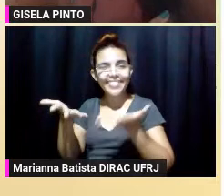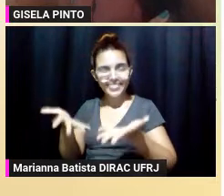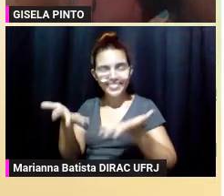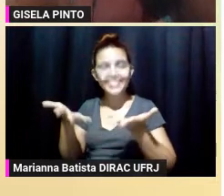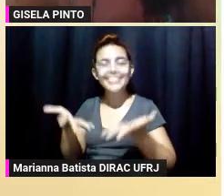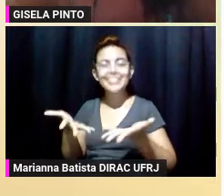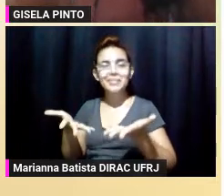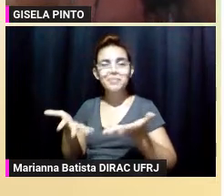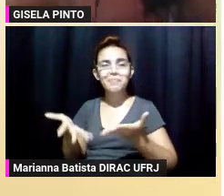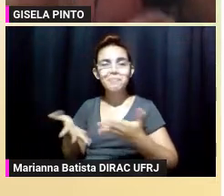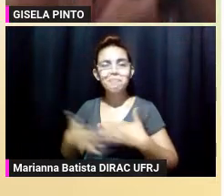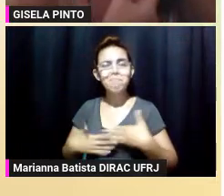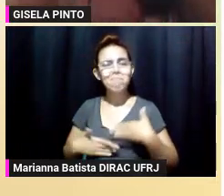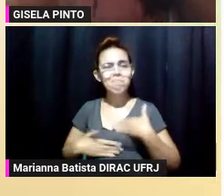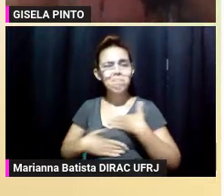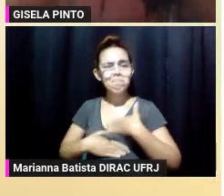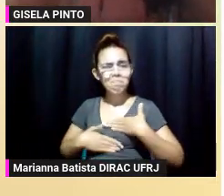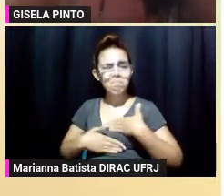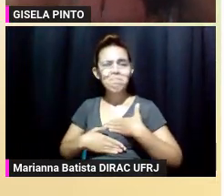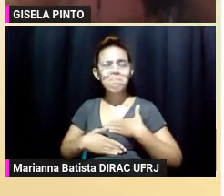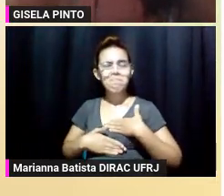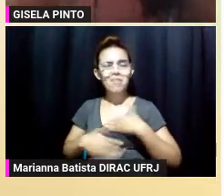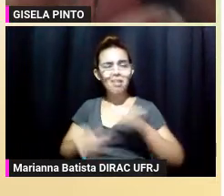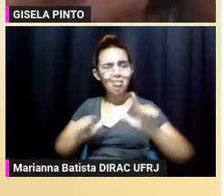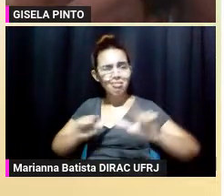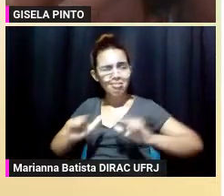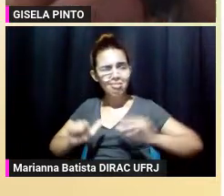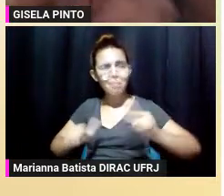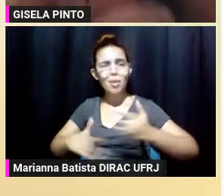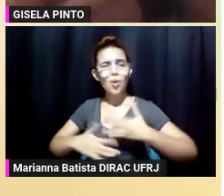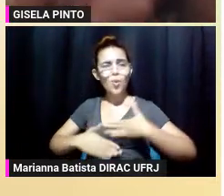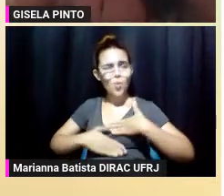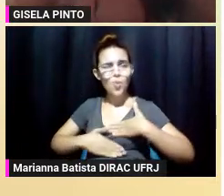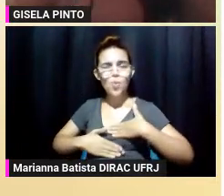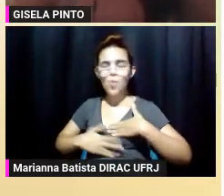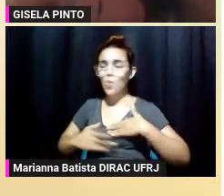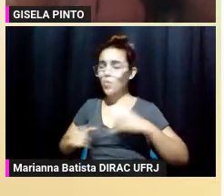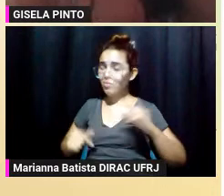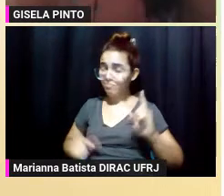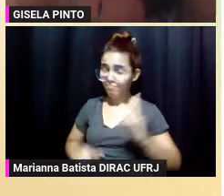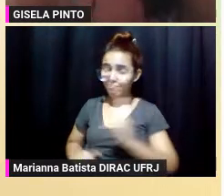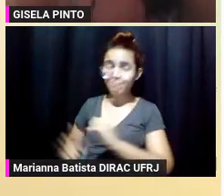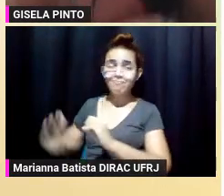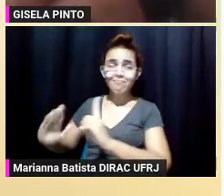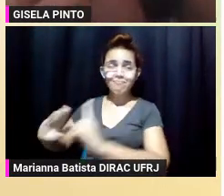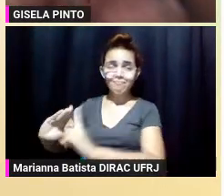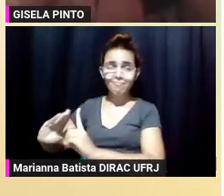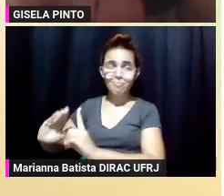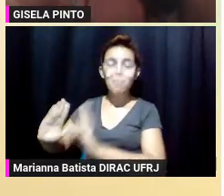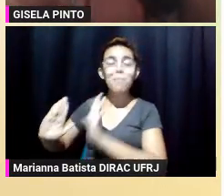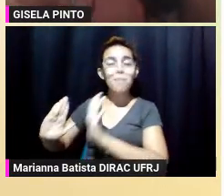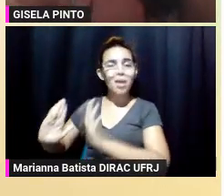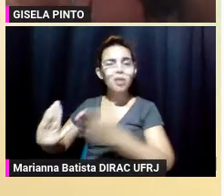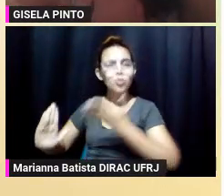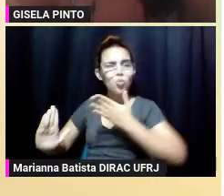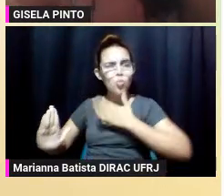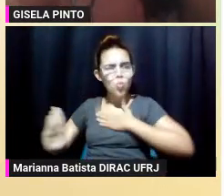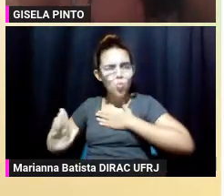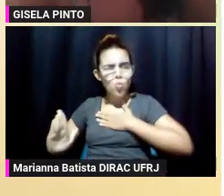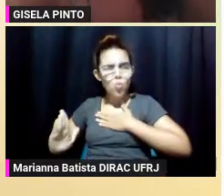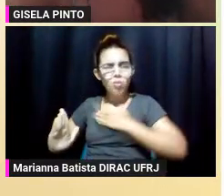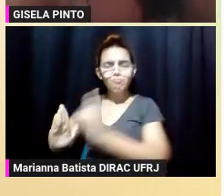faço. É, eu gosto muito de estar em casa, mas eu gosto muito de ir trabalhar. Eu gosto muito de estudar.